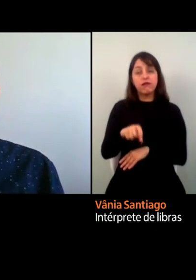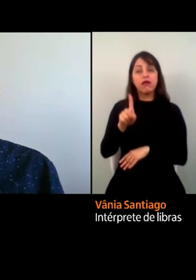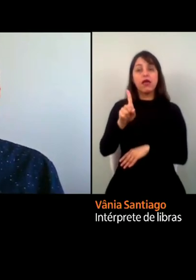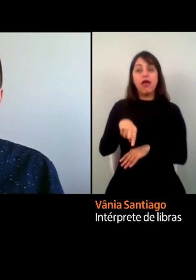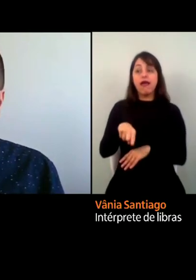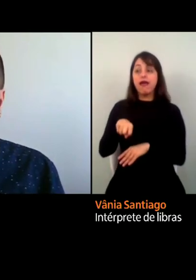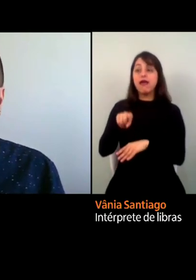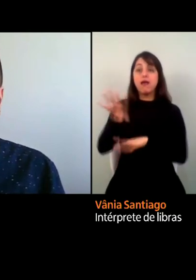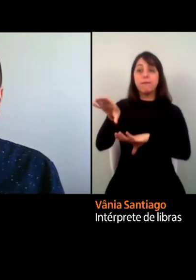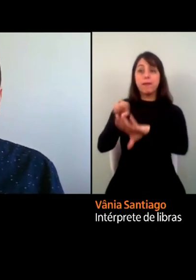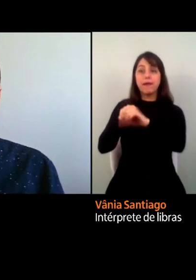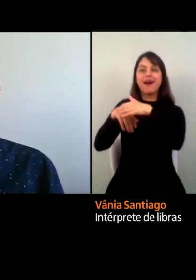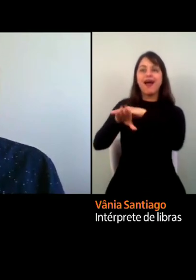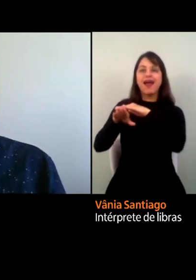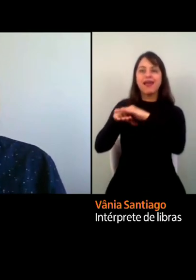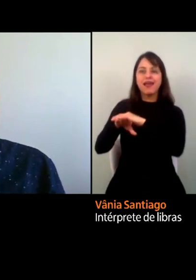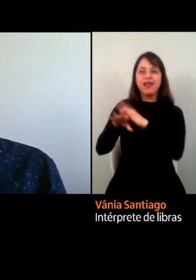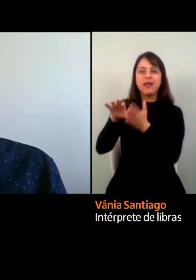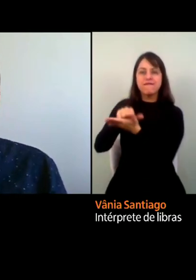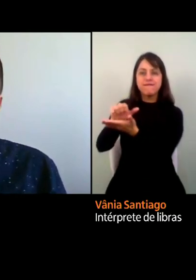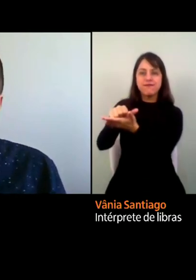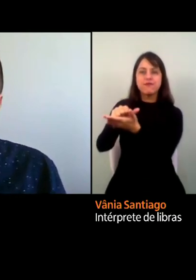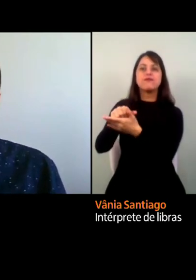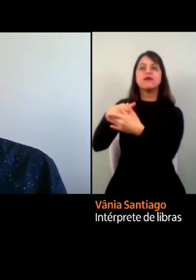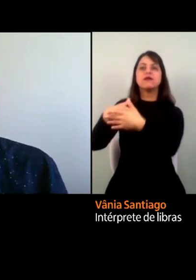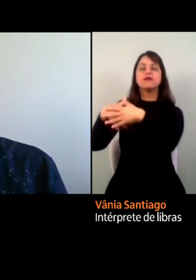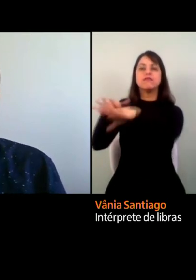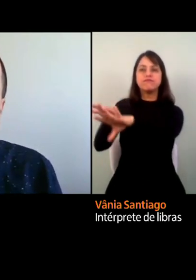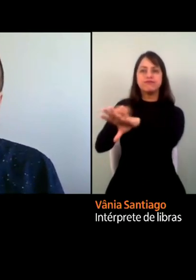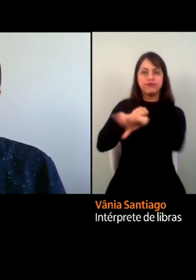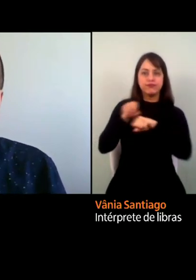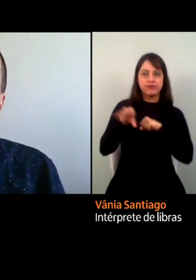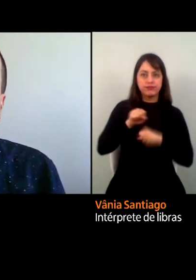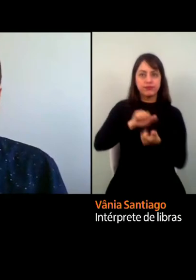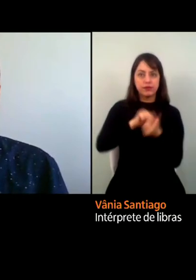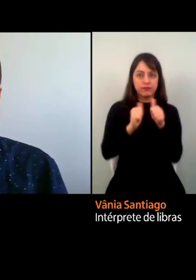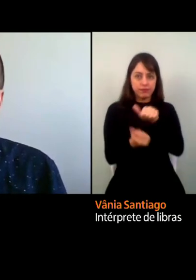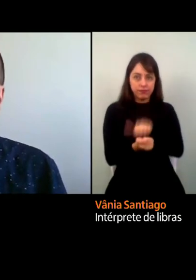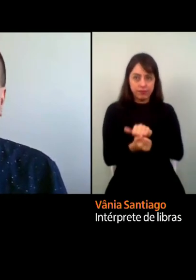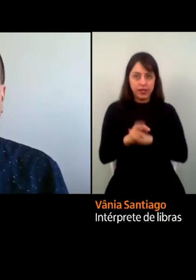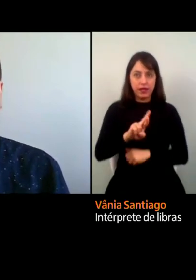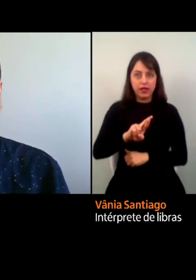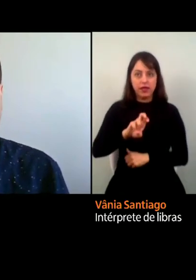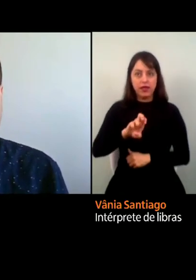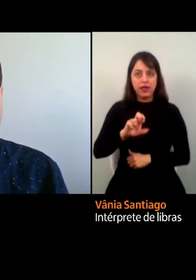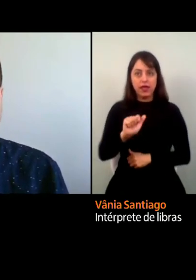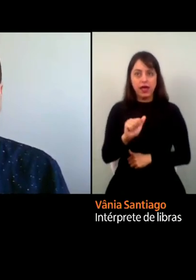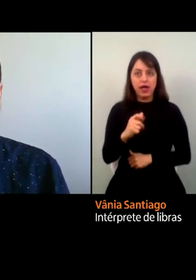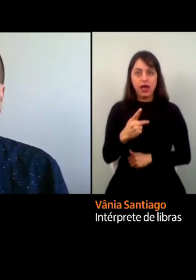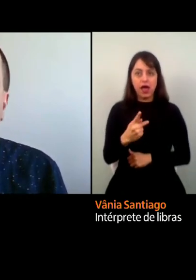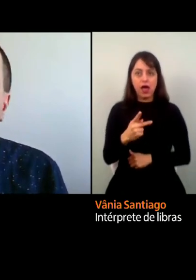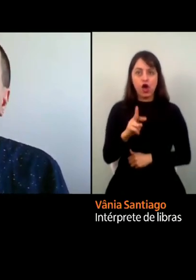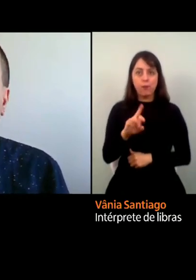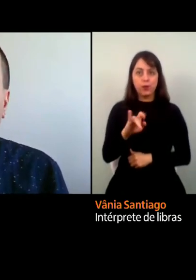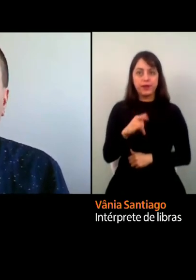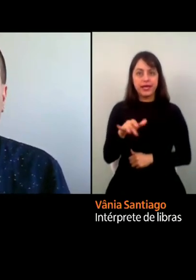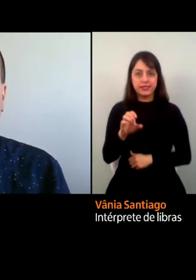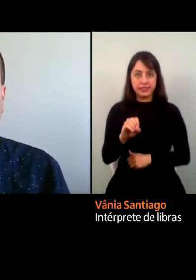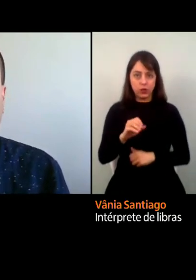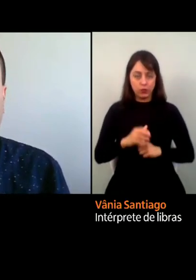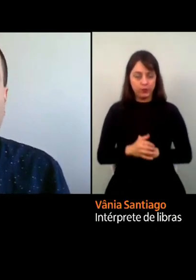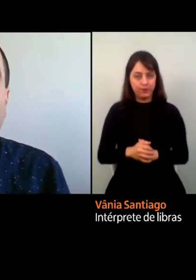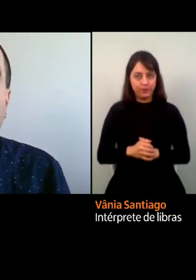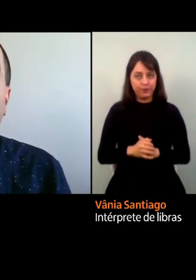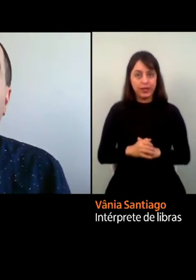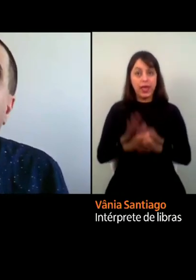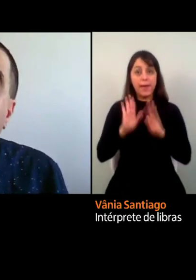Se a autoria do filme é questionável, é inconteste a apropriação que Cunha Salles fez deste